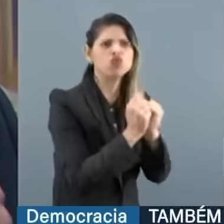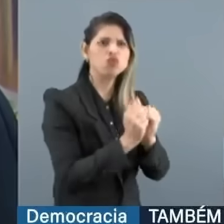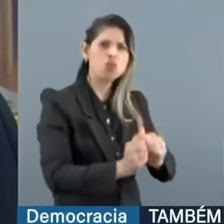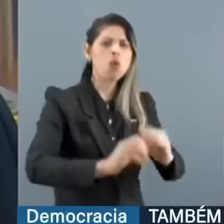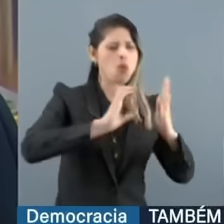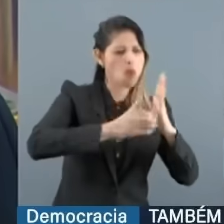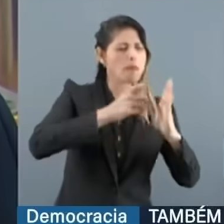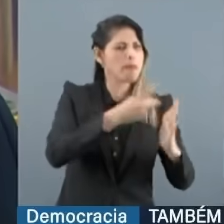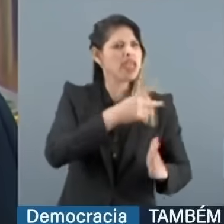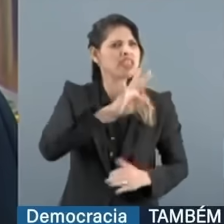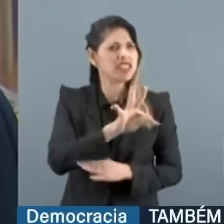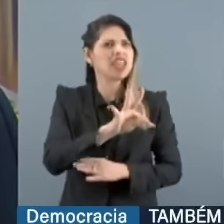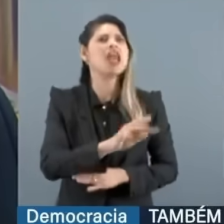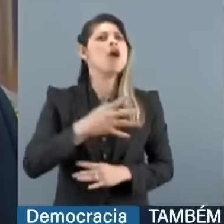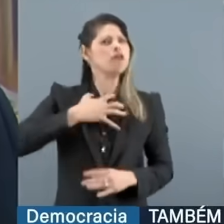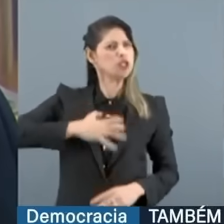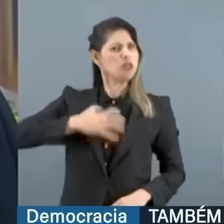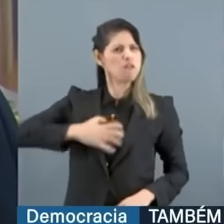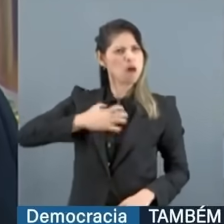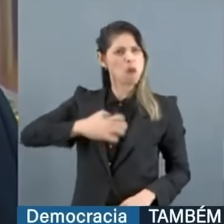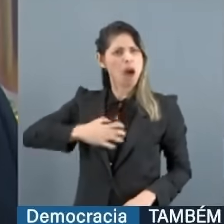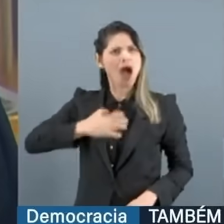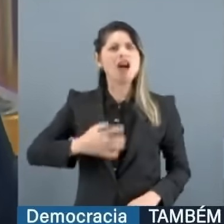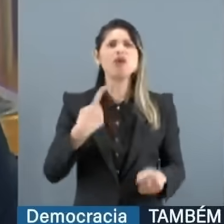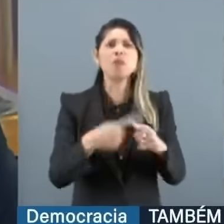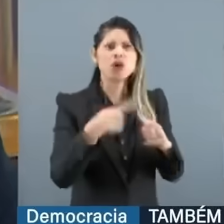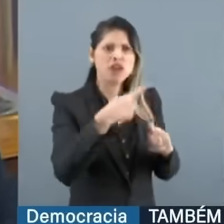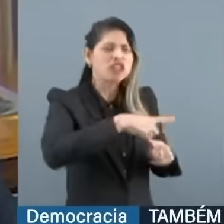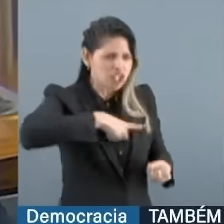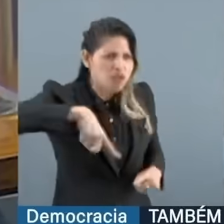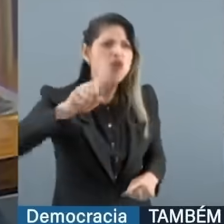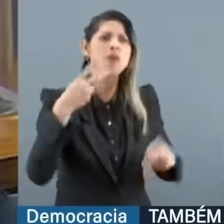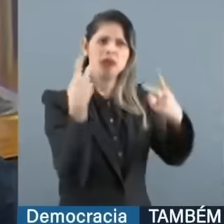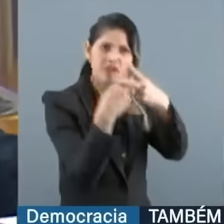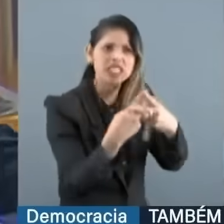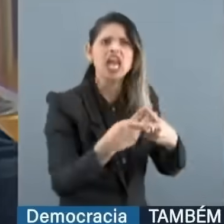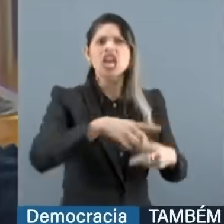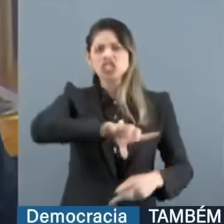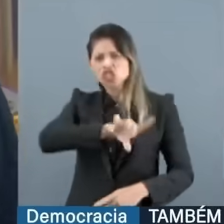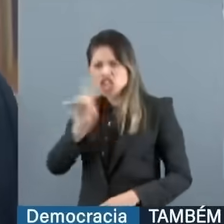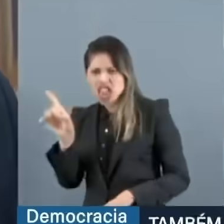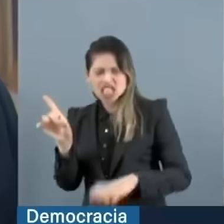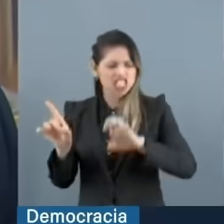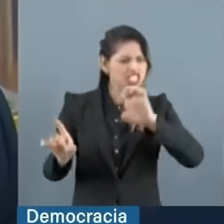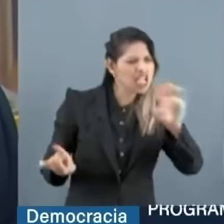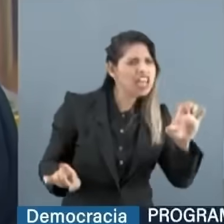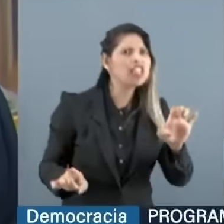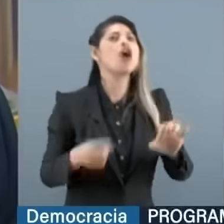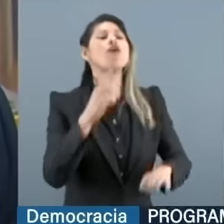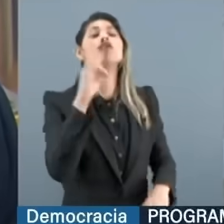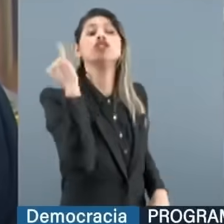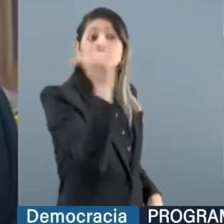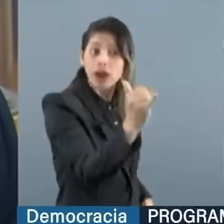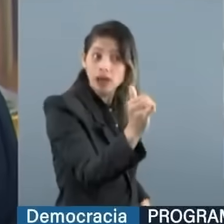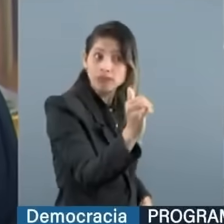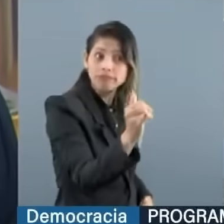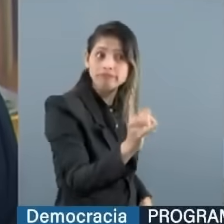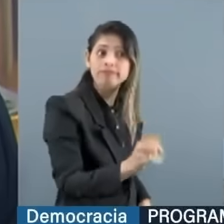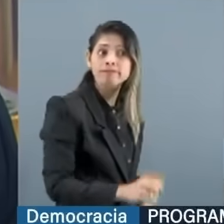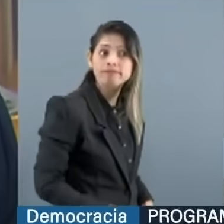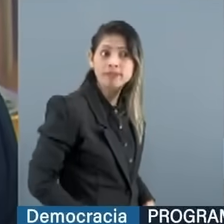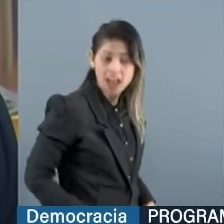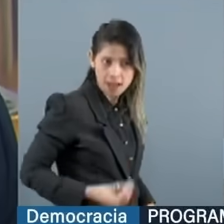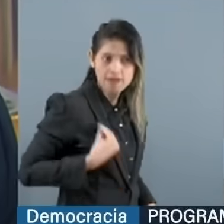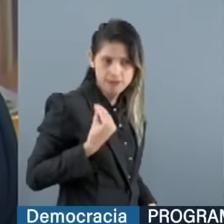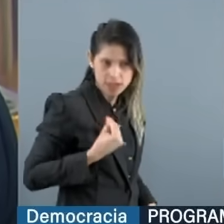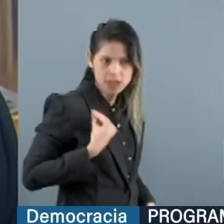estava com raiva, o PT te largou na mão porque você foi para a cadeia, foi para a direita, agora está voltando. Só vou dizer o seguinte, a vida dá